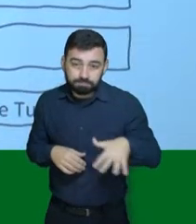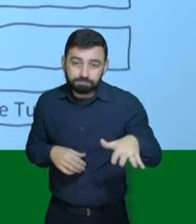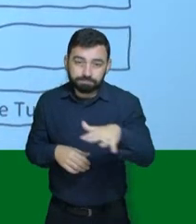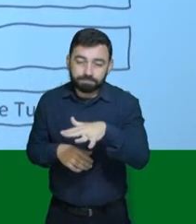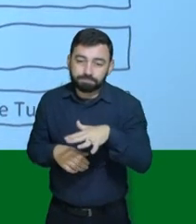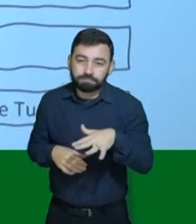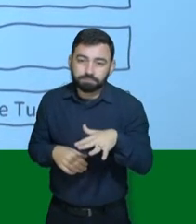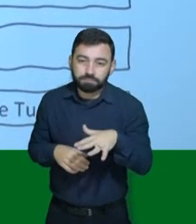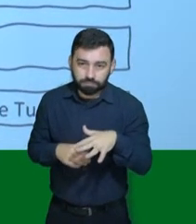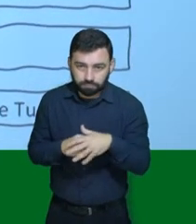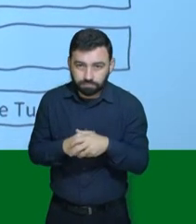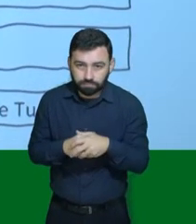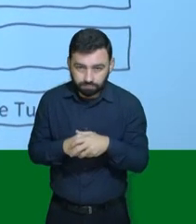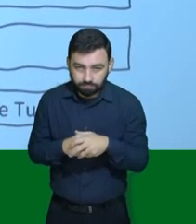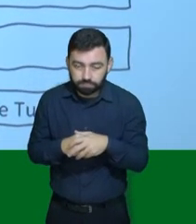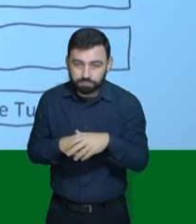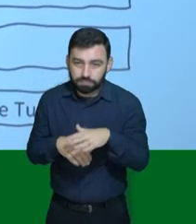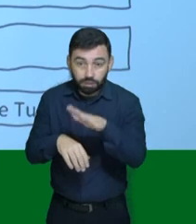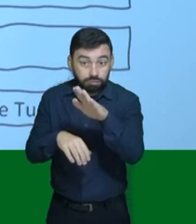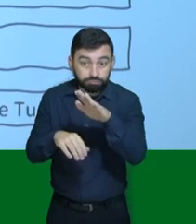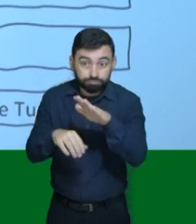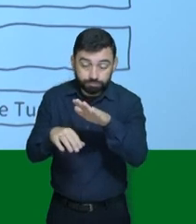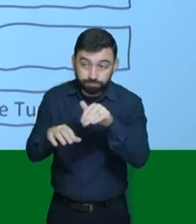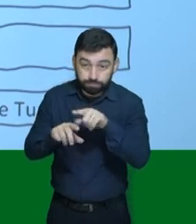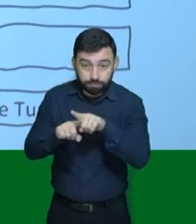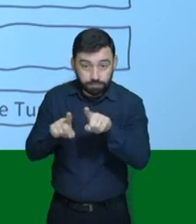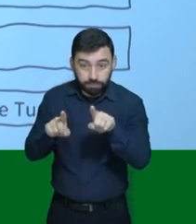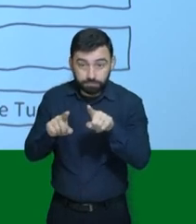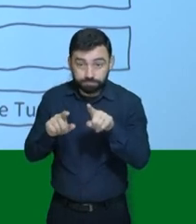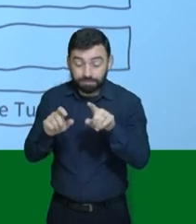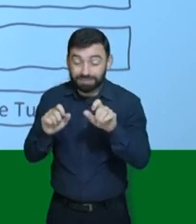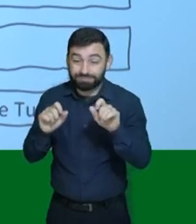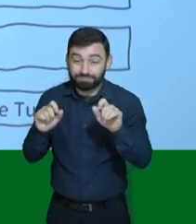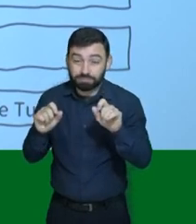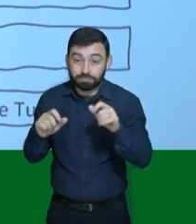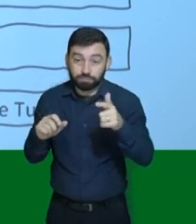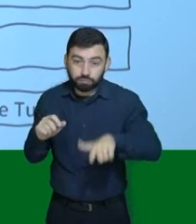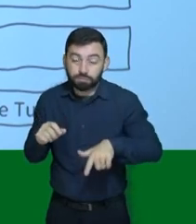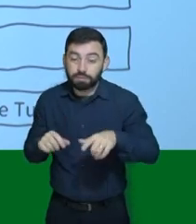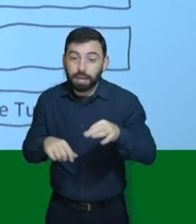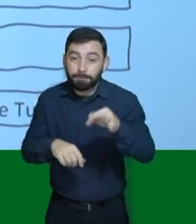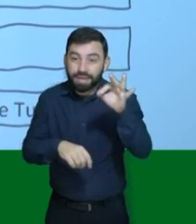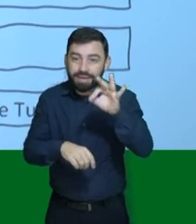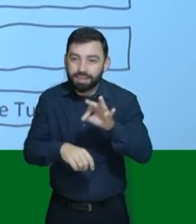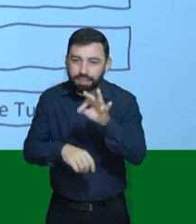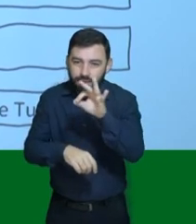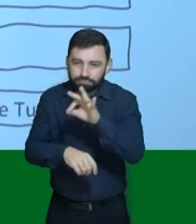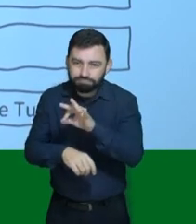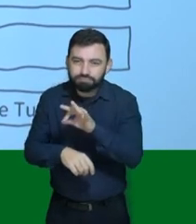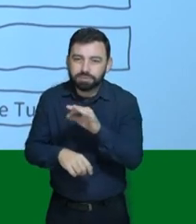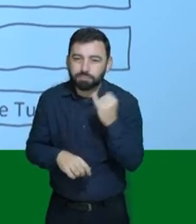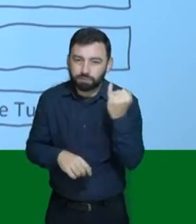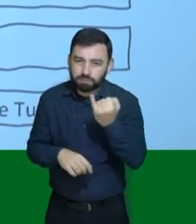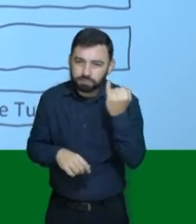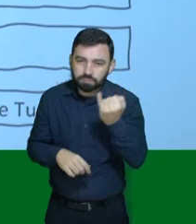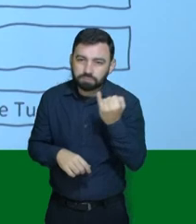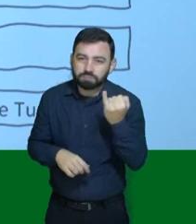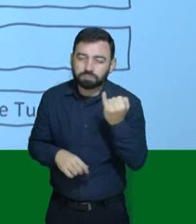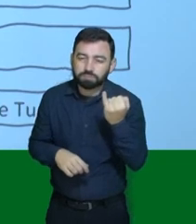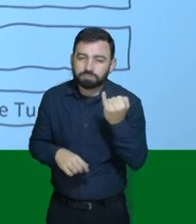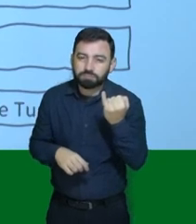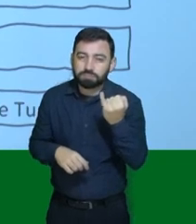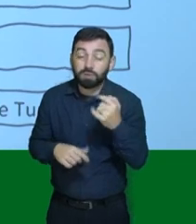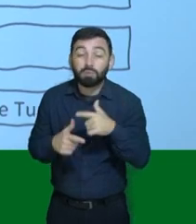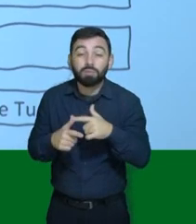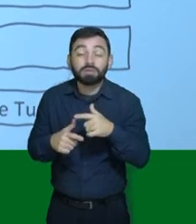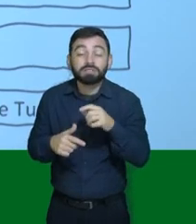que, né, estão tentando chamar aqui as abelhas nativas. Né? Isso é um problema seríssimo, que, né, e, ao mesmo